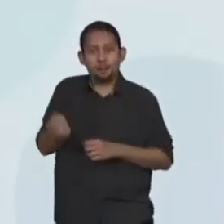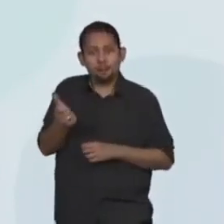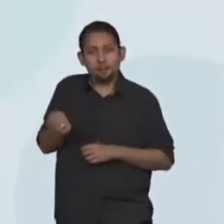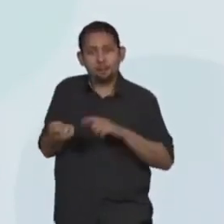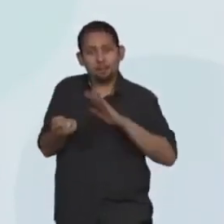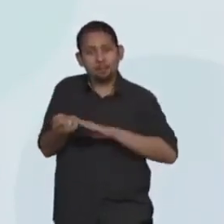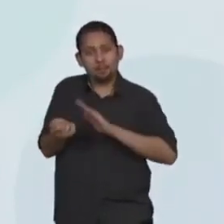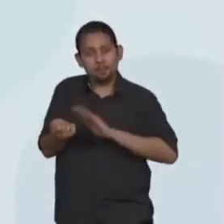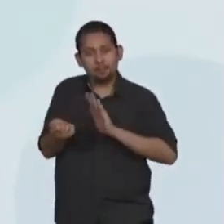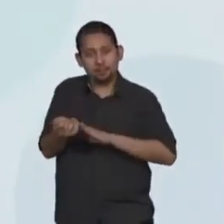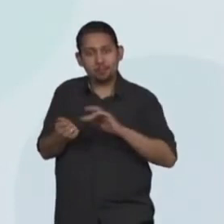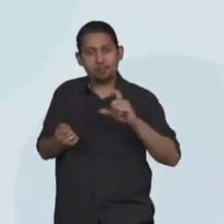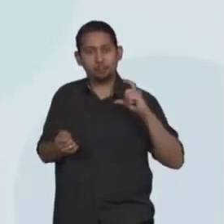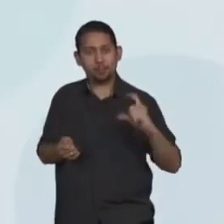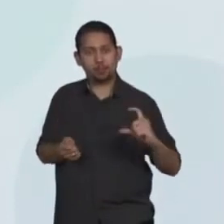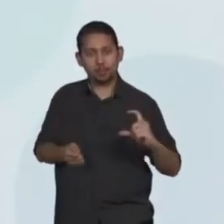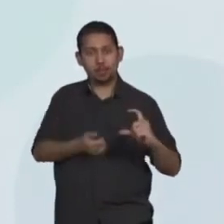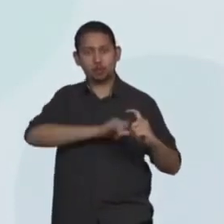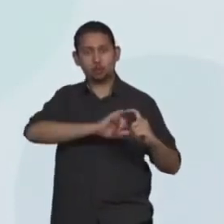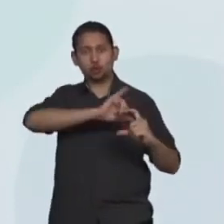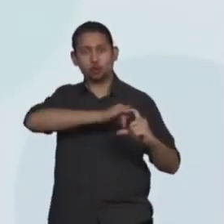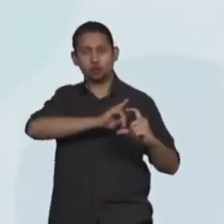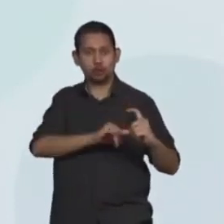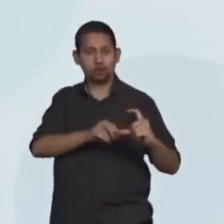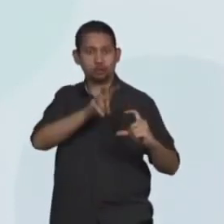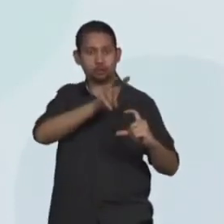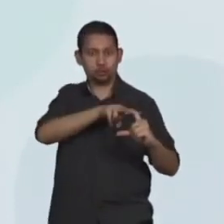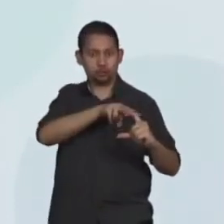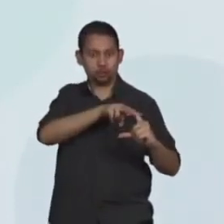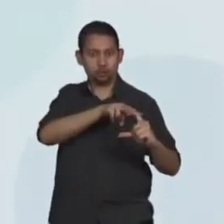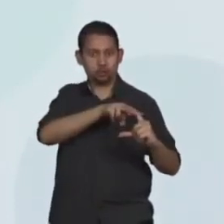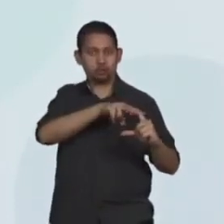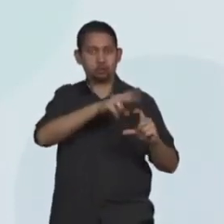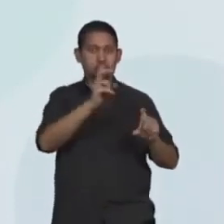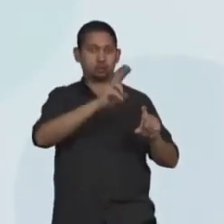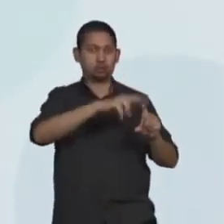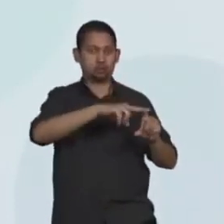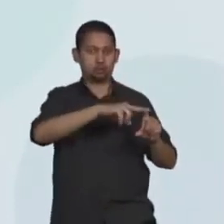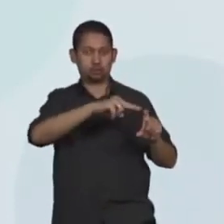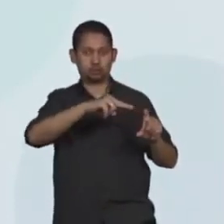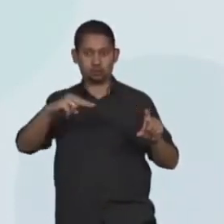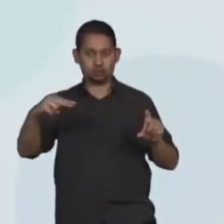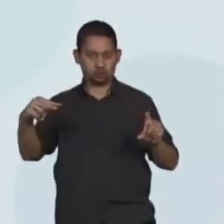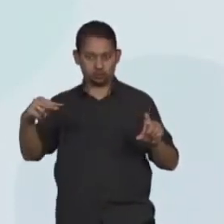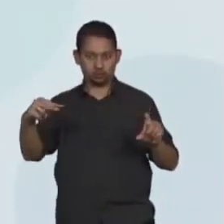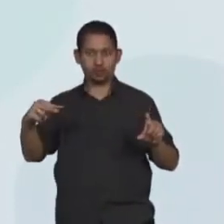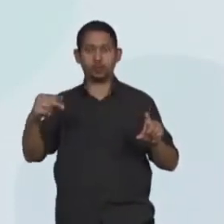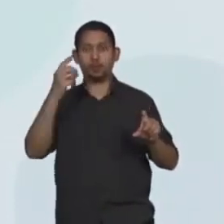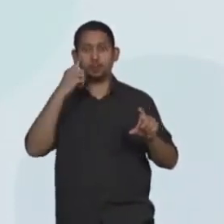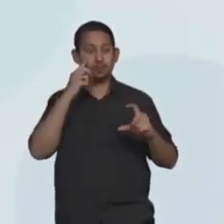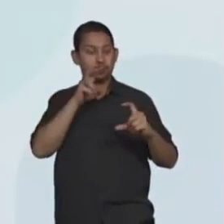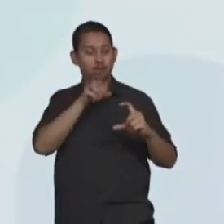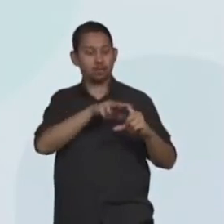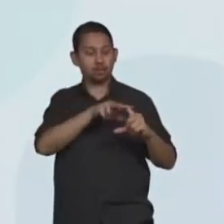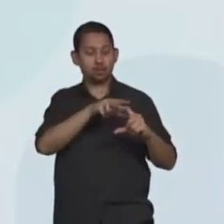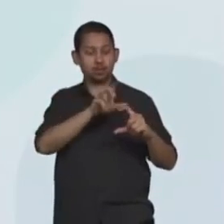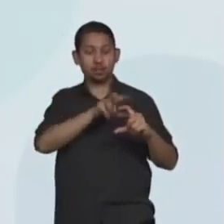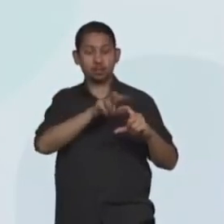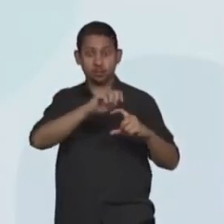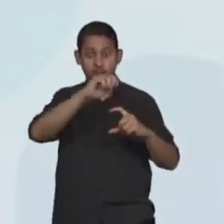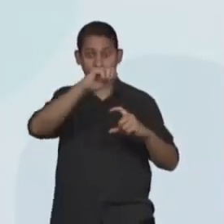nossa fonte de energia. O conector, tem uma peça que vai presa aqui nos polos da